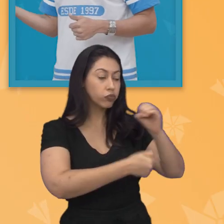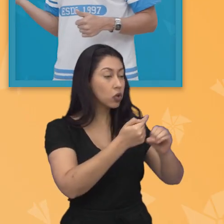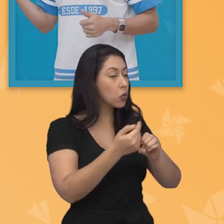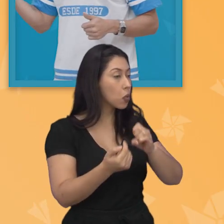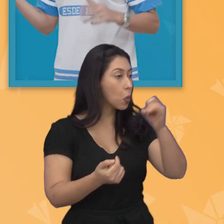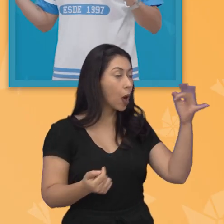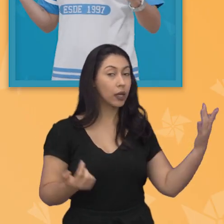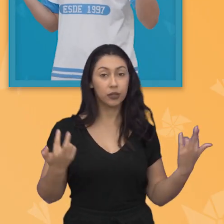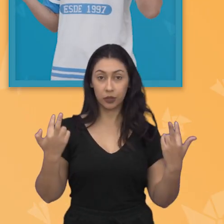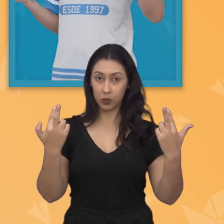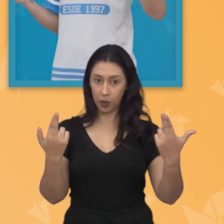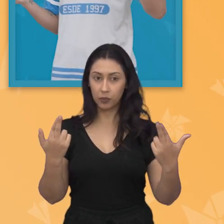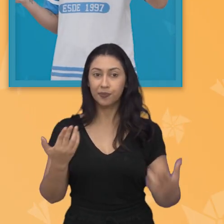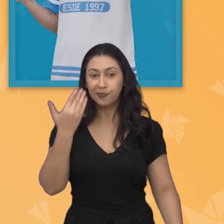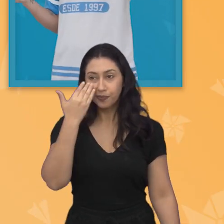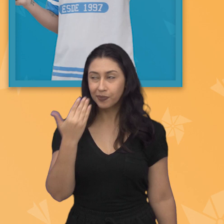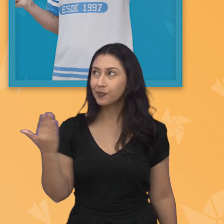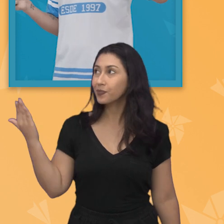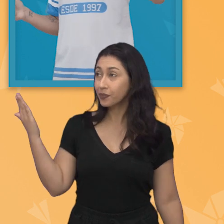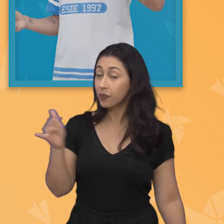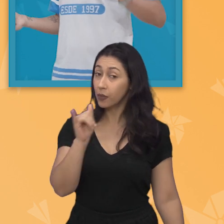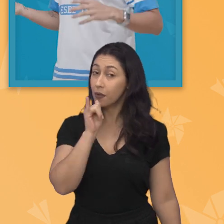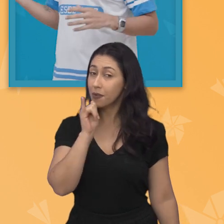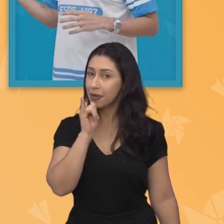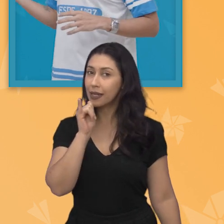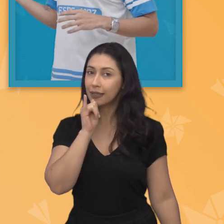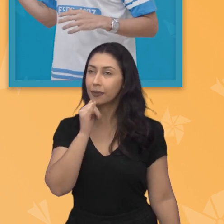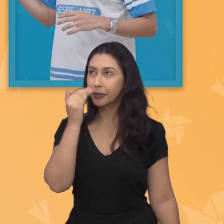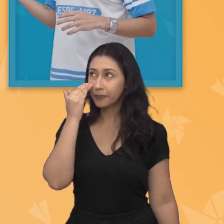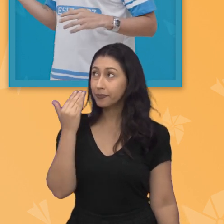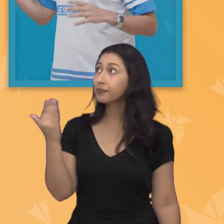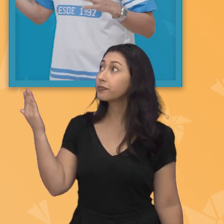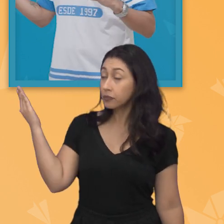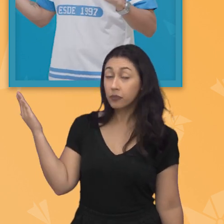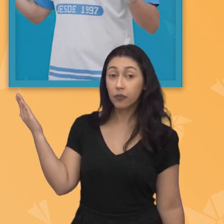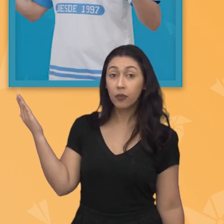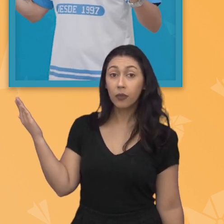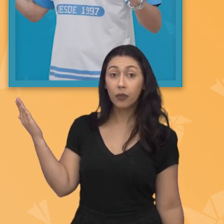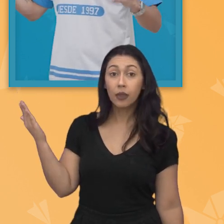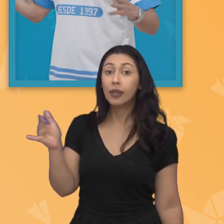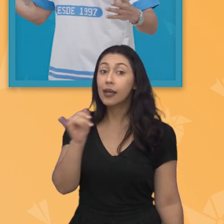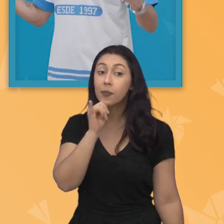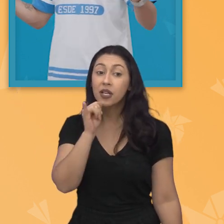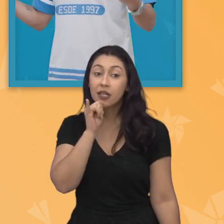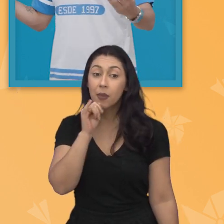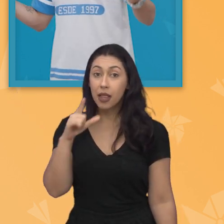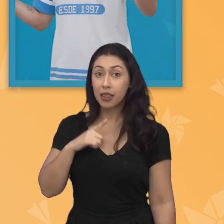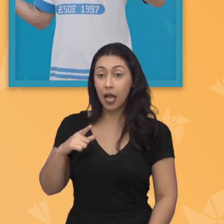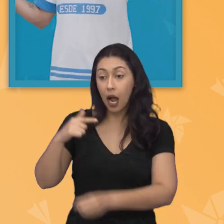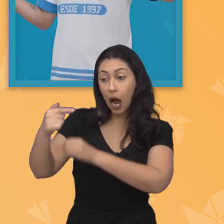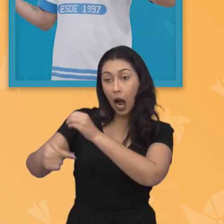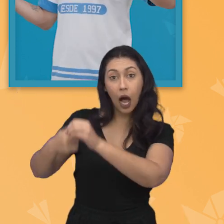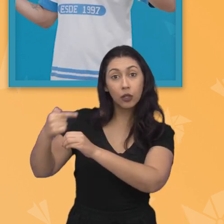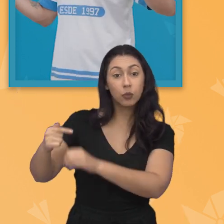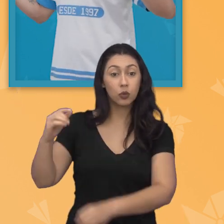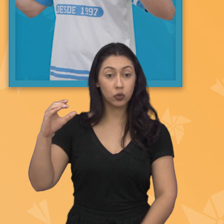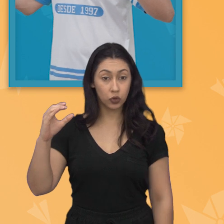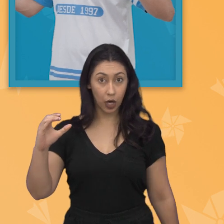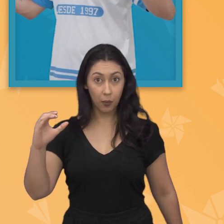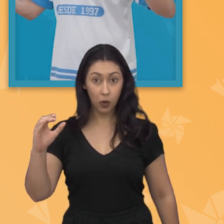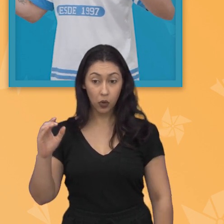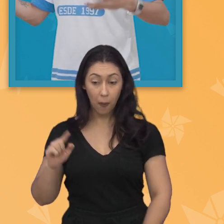Aqui só um exemplozinho para vocês verem, ter um exemplo visual também, né, dos reagentes. A gente vai ter aqui, por exemplo, átomos de carbono se unindo a átomos